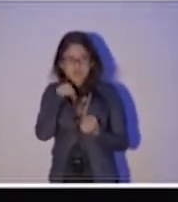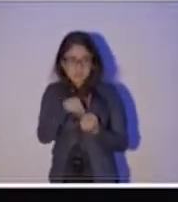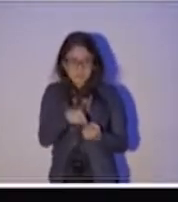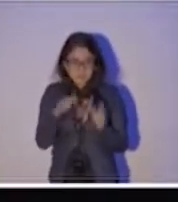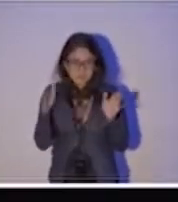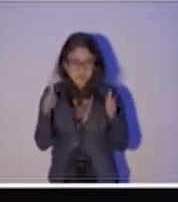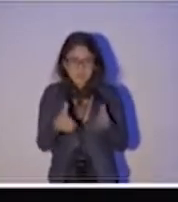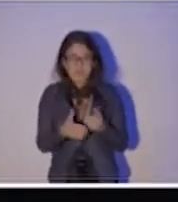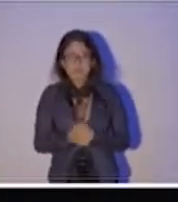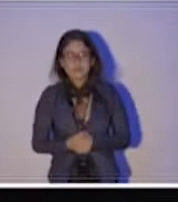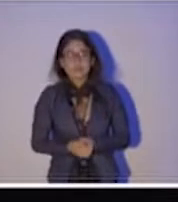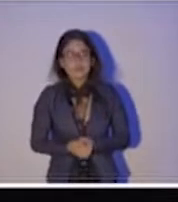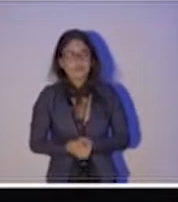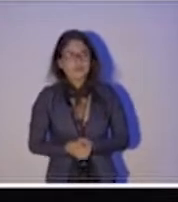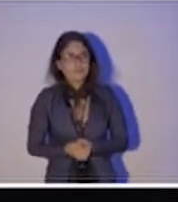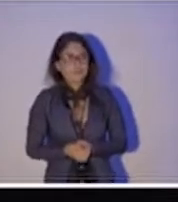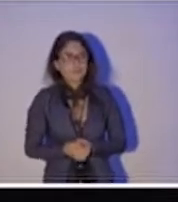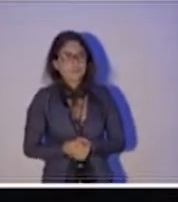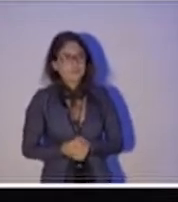Eu tô falando que não é brincadeira.